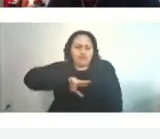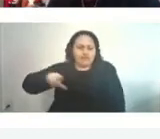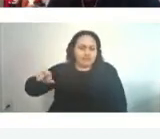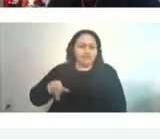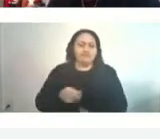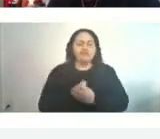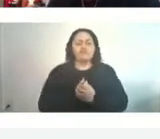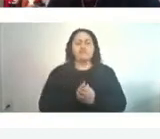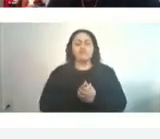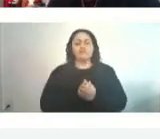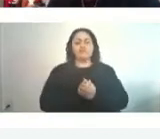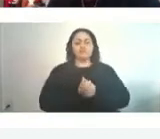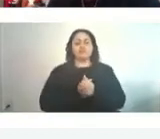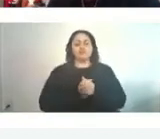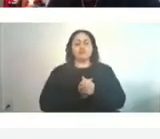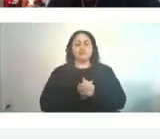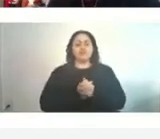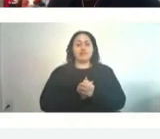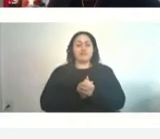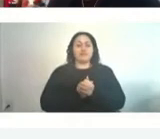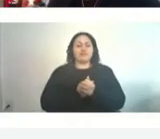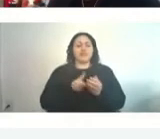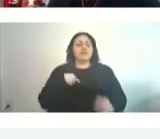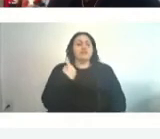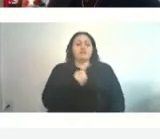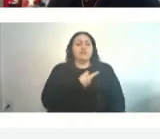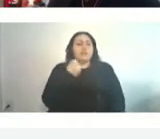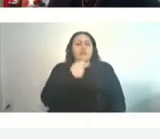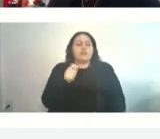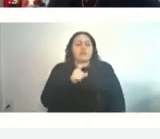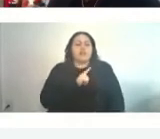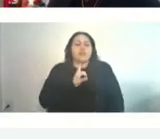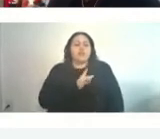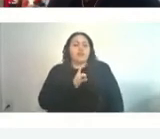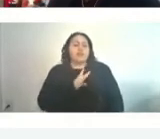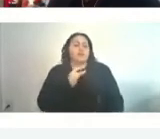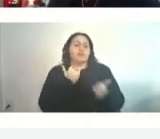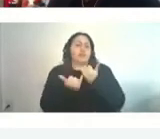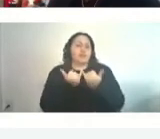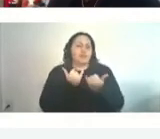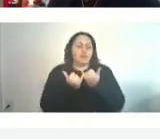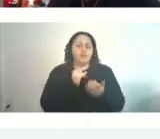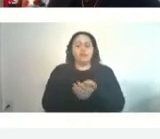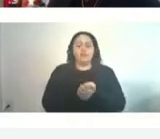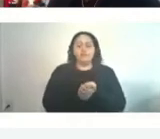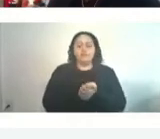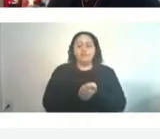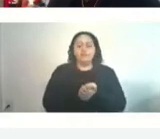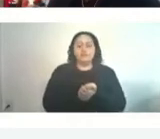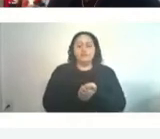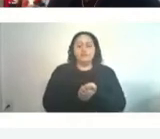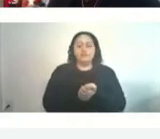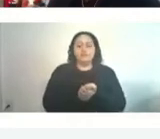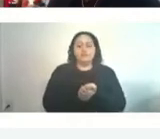Né? E daí não precisamos ter muito temor, por exemplo, de mostrar